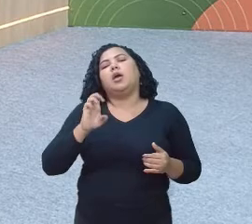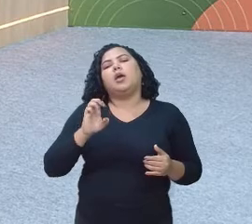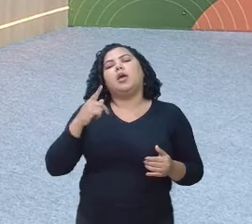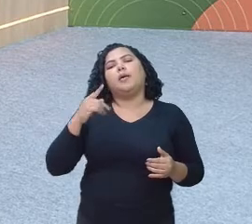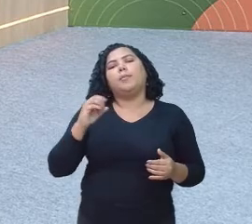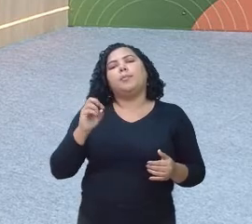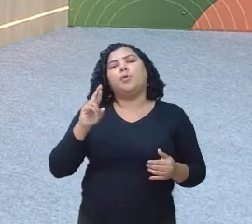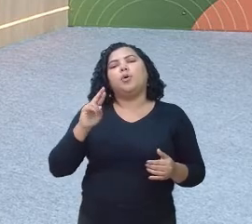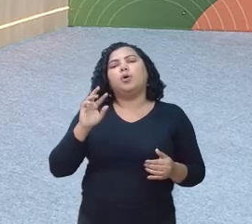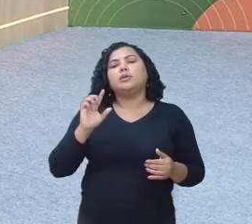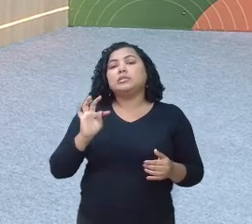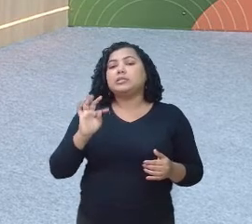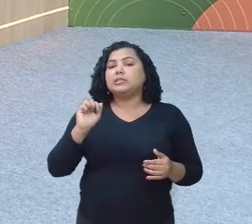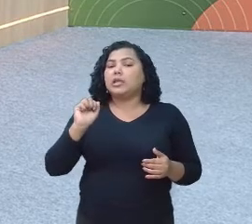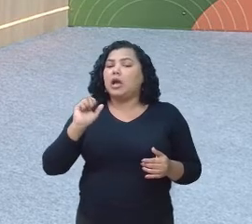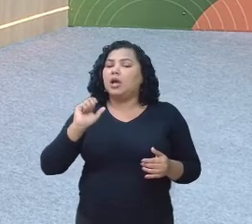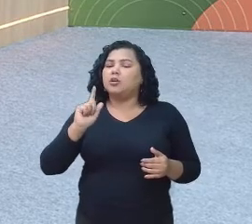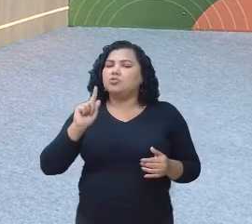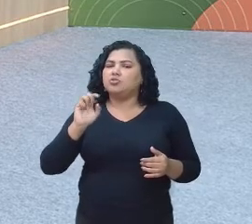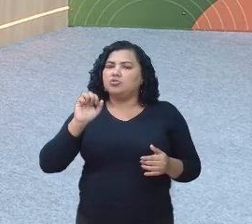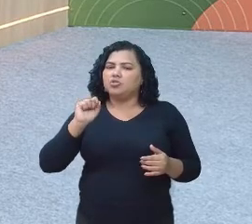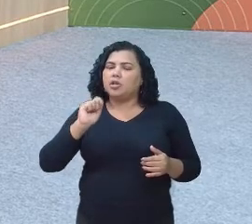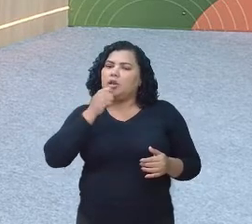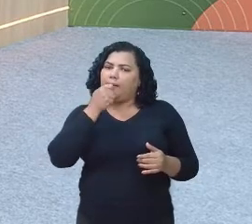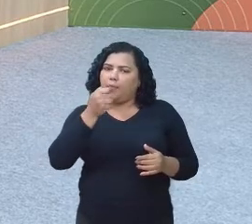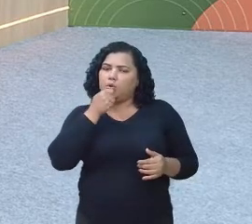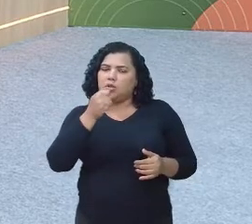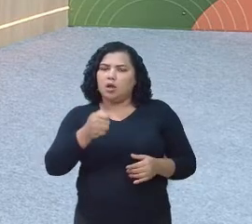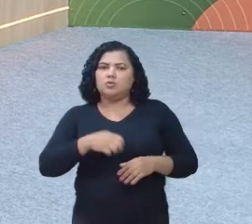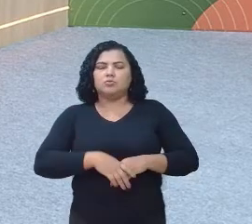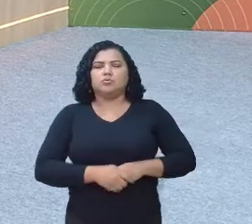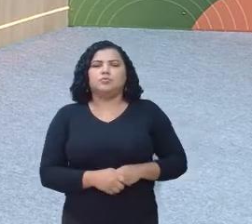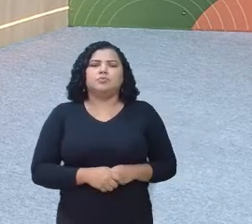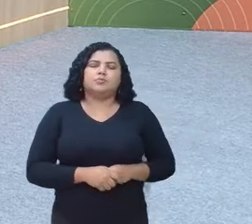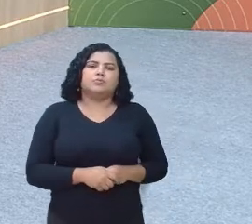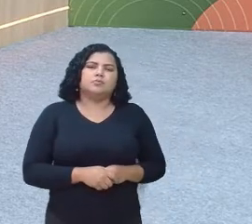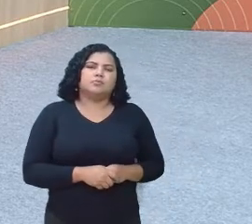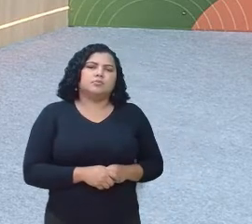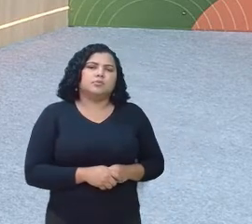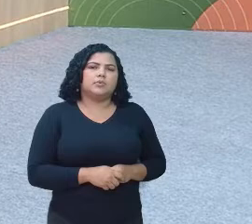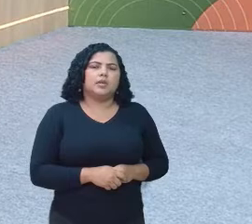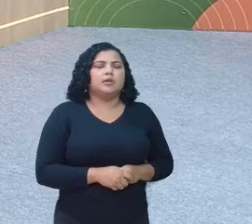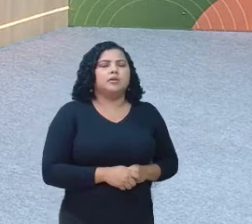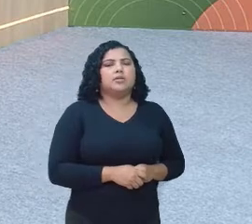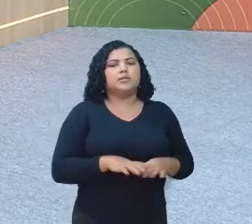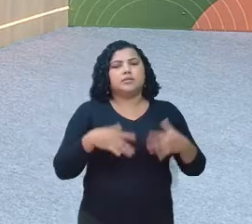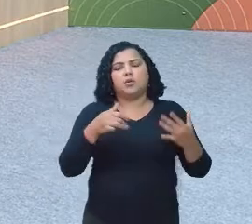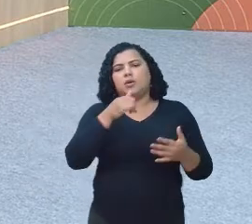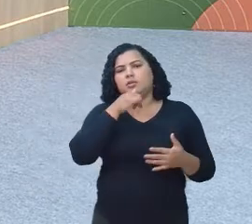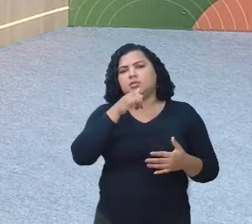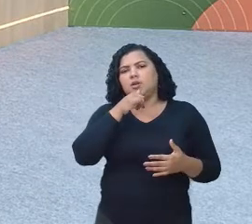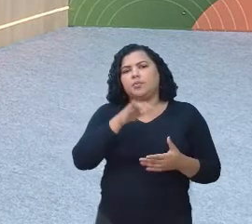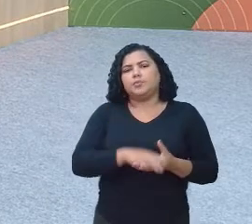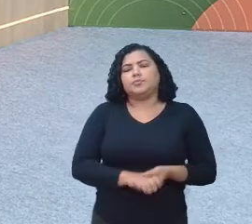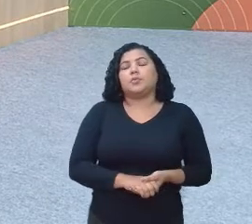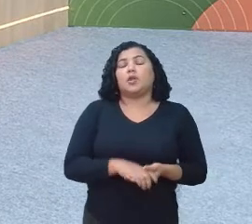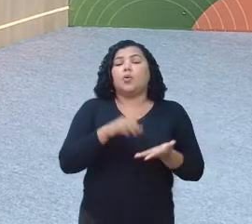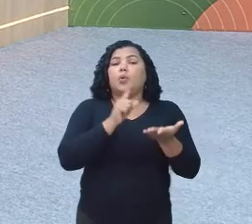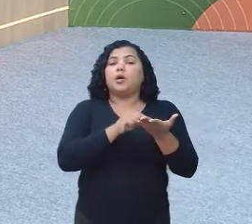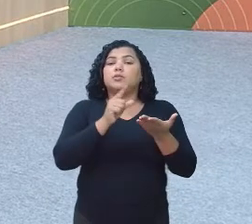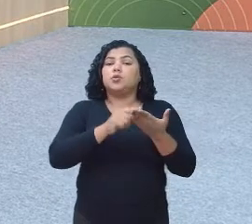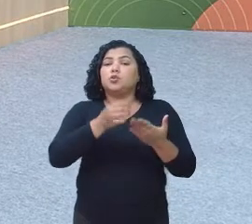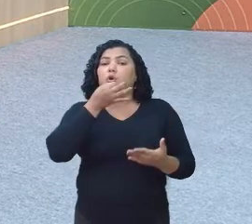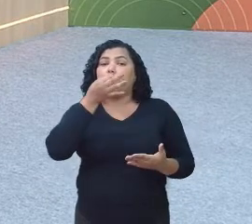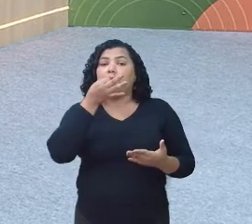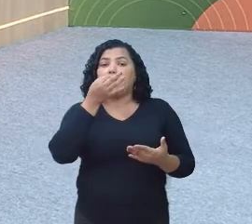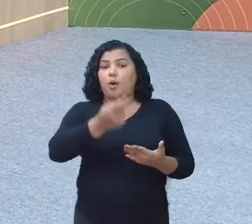vezes que é relevante socialmente também, mas não provoca uma reflexão sobre o tema, o artigo de opinião vai fazer